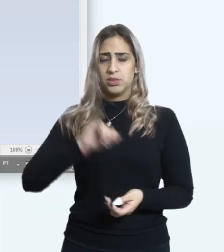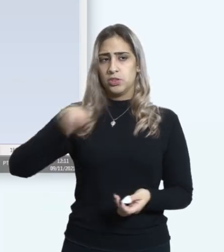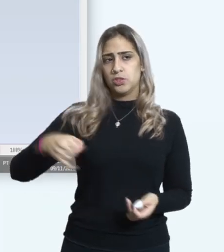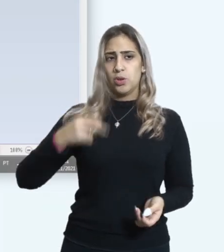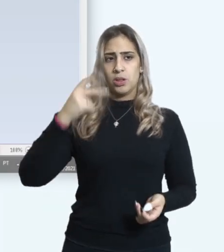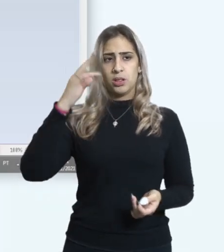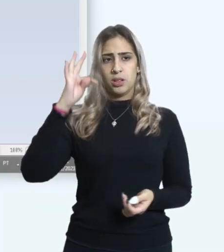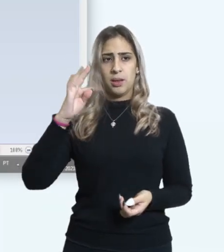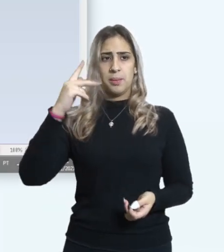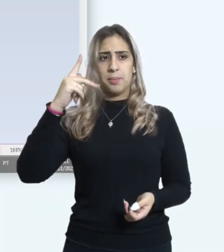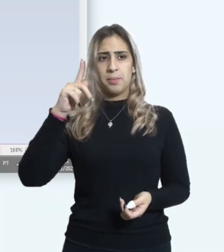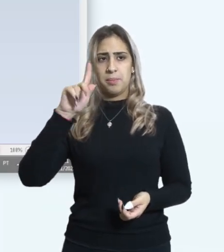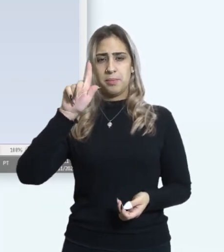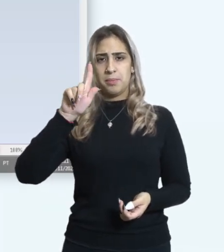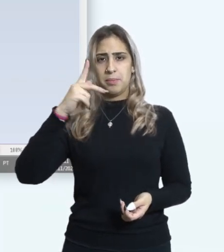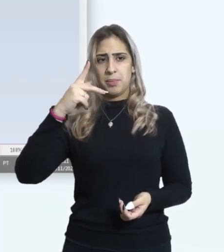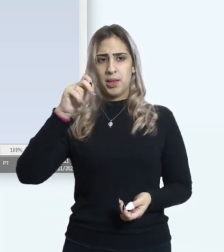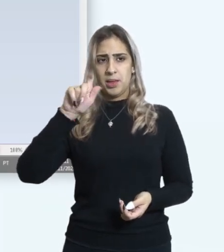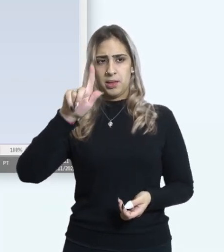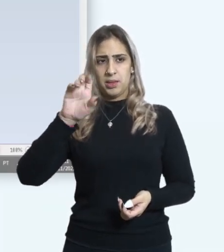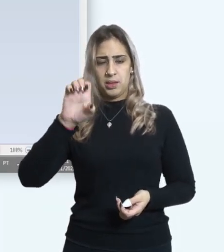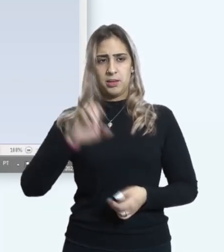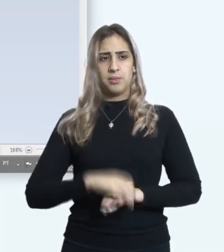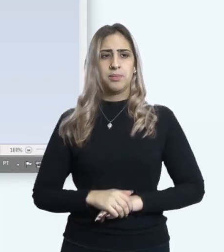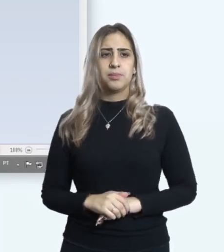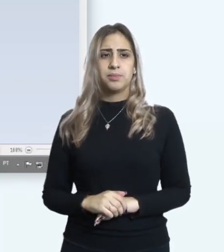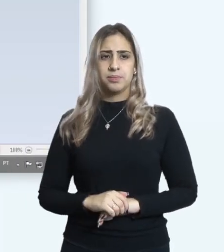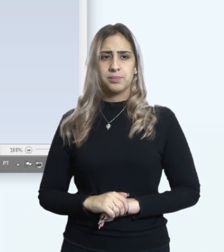JPEG, LP2, por exemplo.